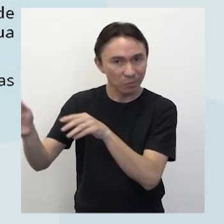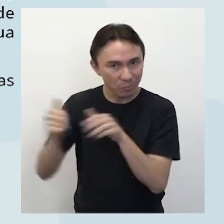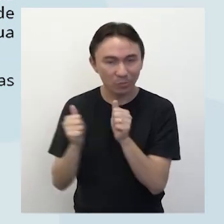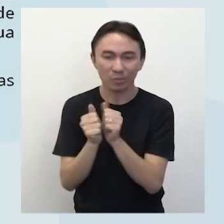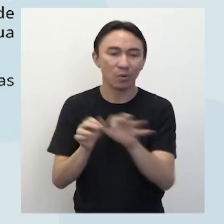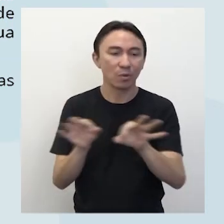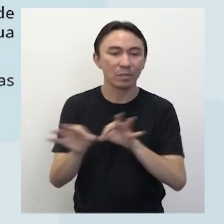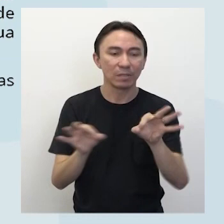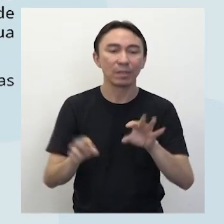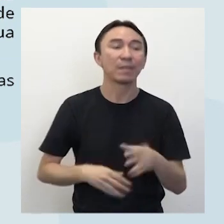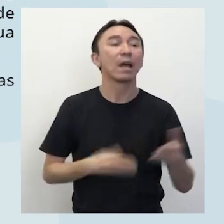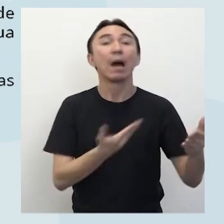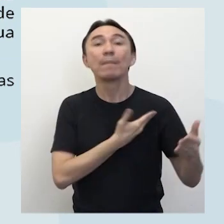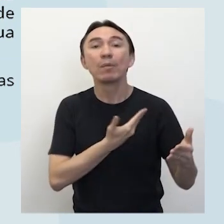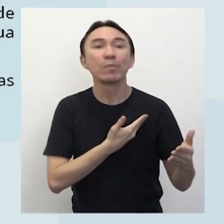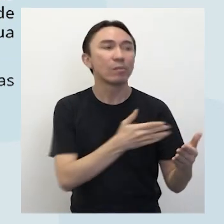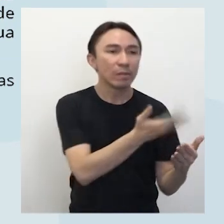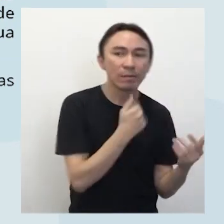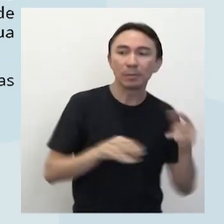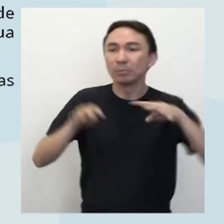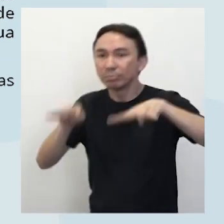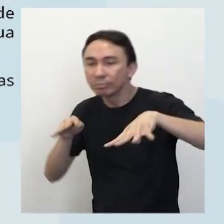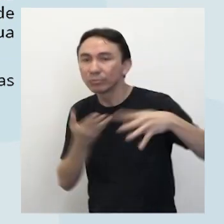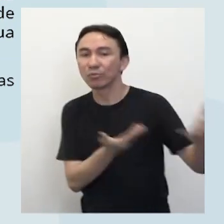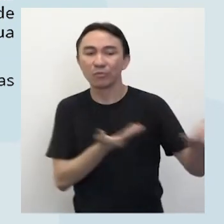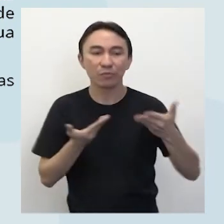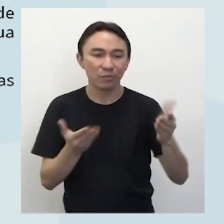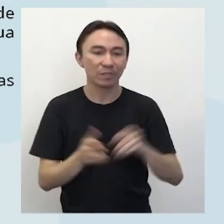assistir. Compartilhe tudo com a hashtag